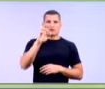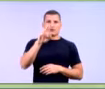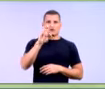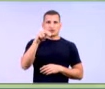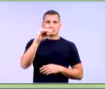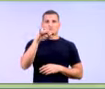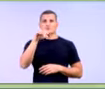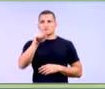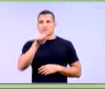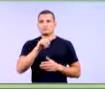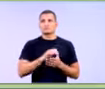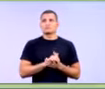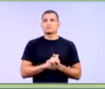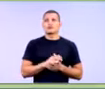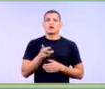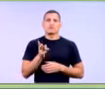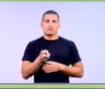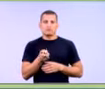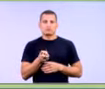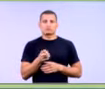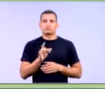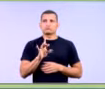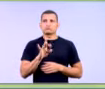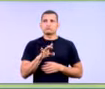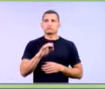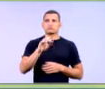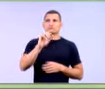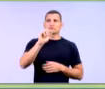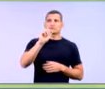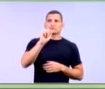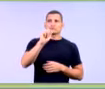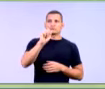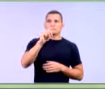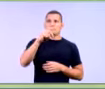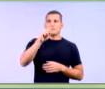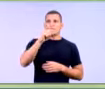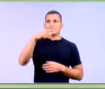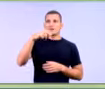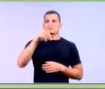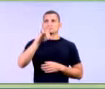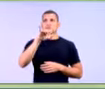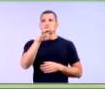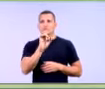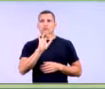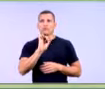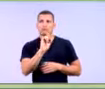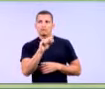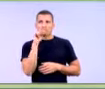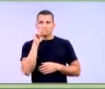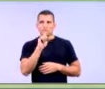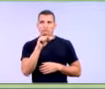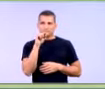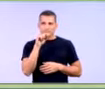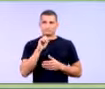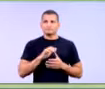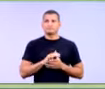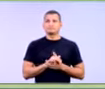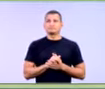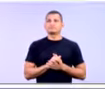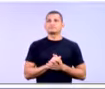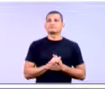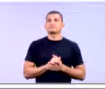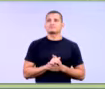né? Anexo, contracapa, certinho? Lá na folha de rosto, deixa eu só